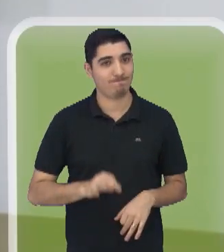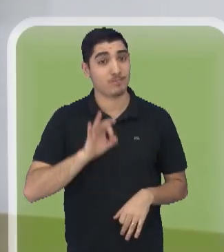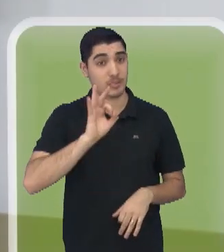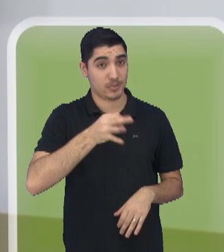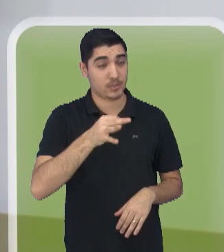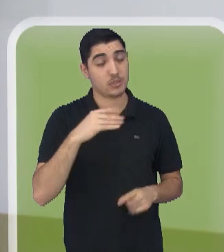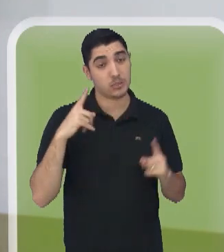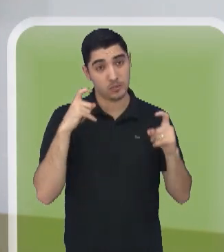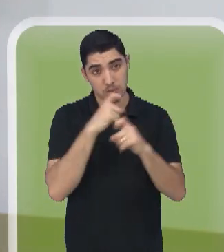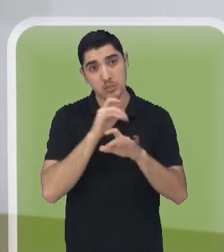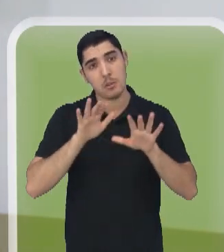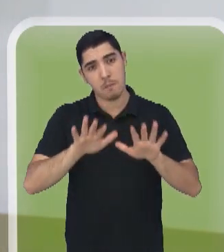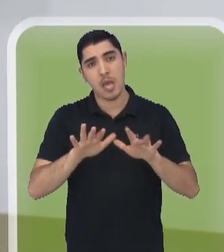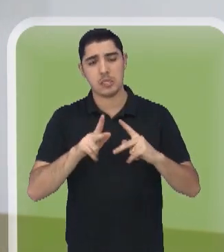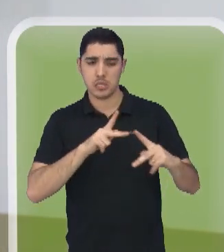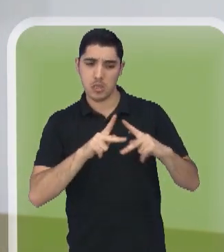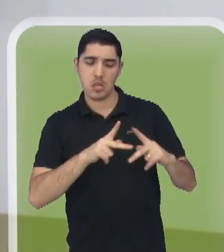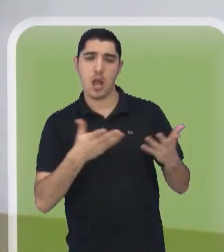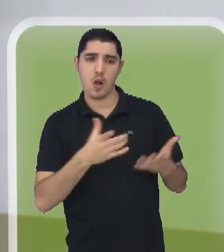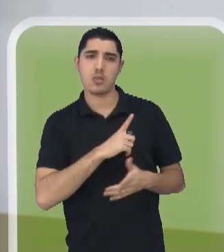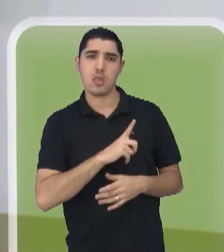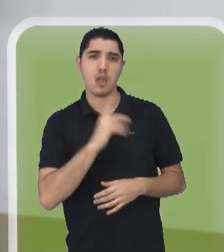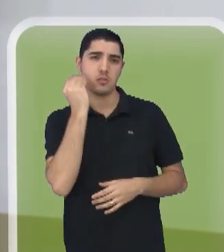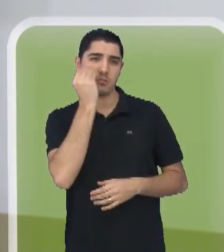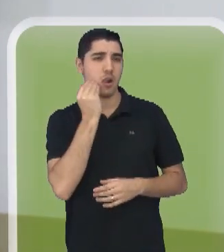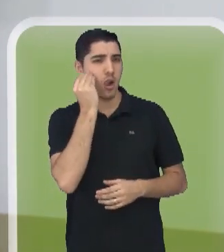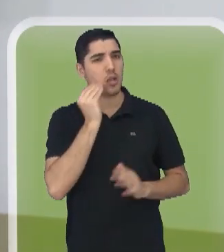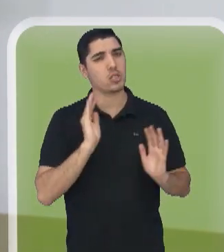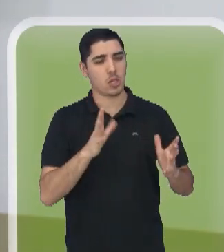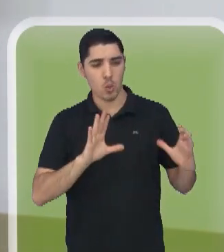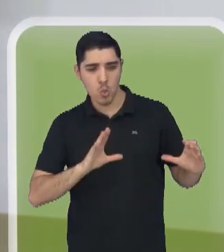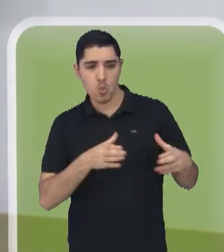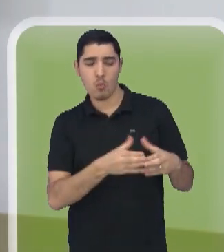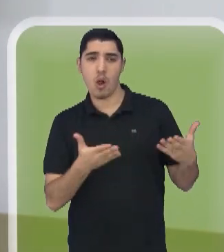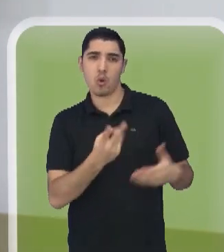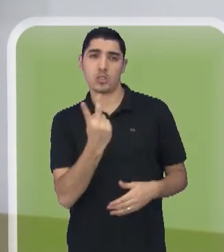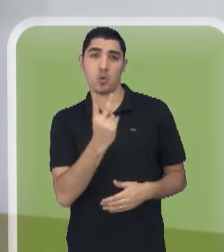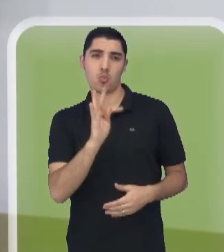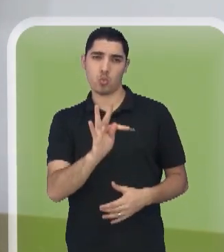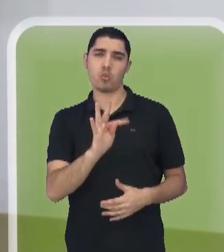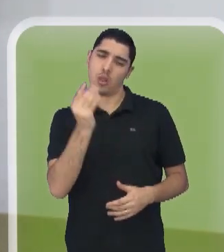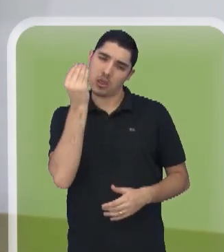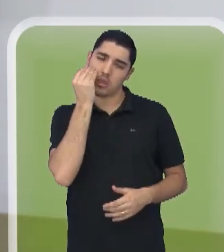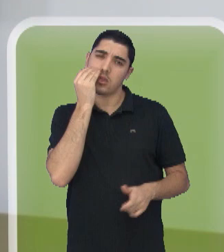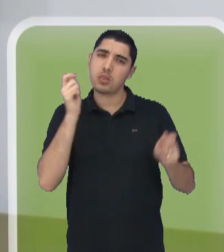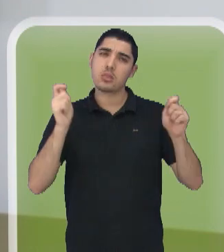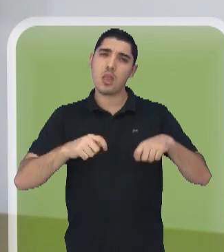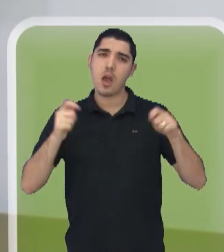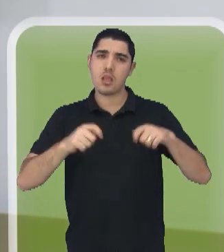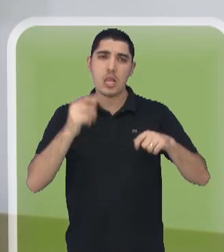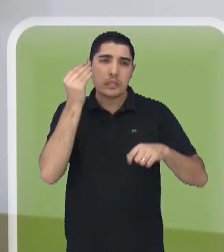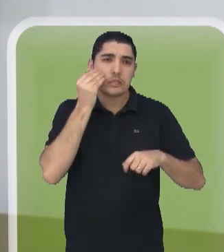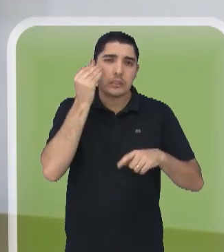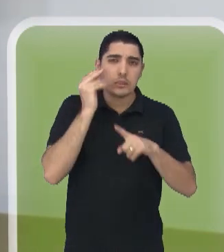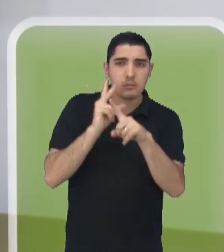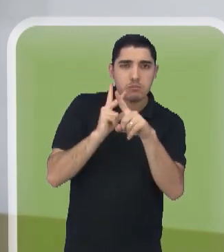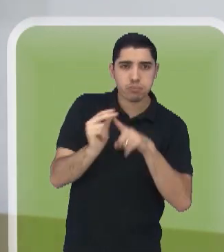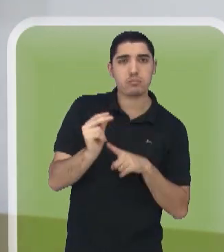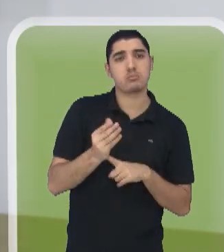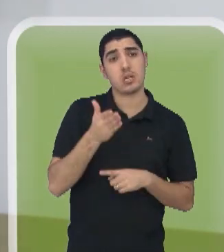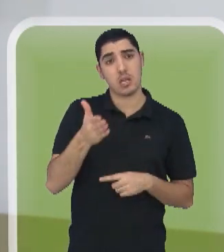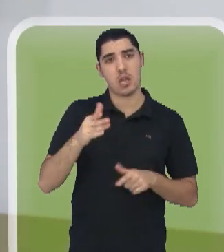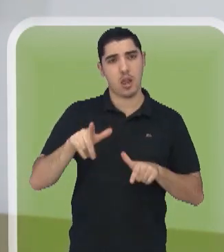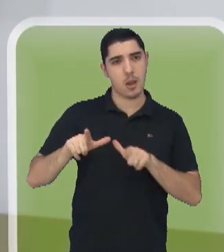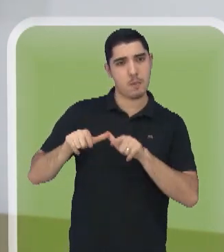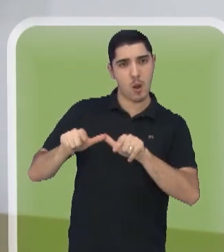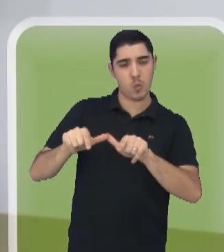mas acho que o time do São José está mais que vacinado esse segundo turno. Dá para tentar se atrever aí contra o